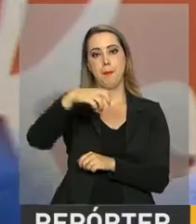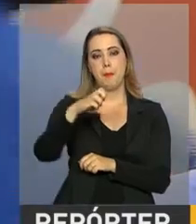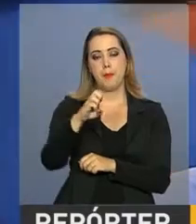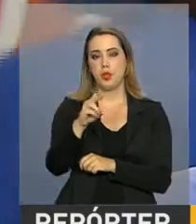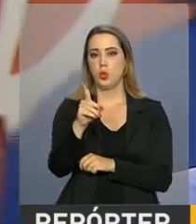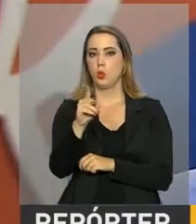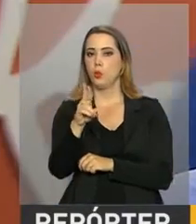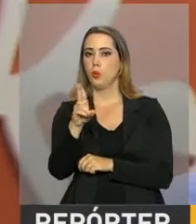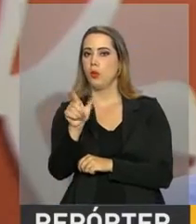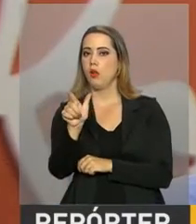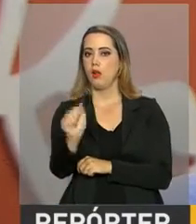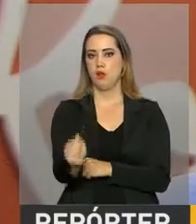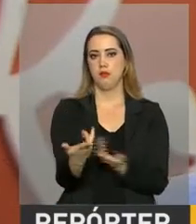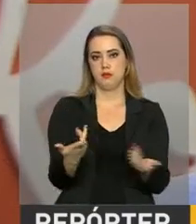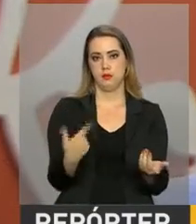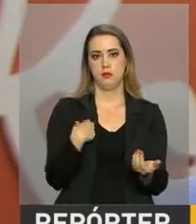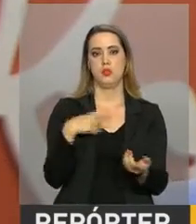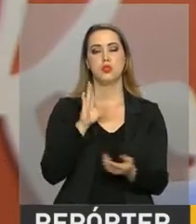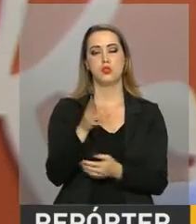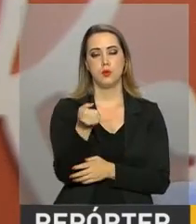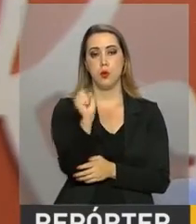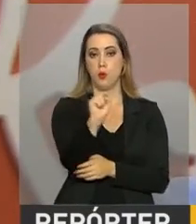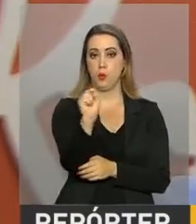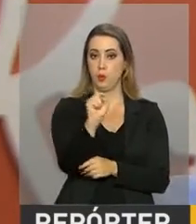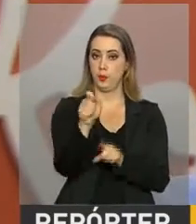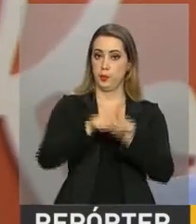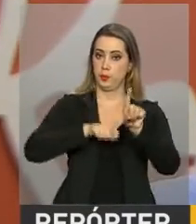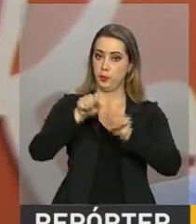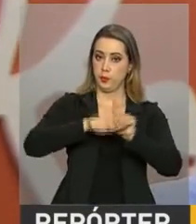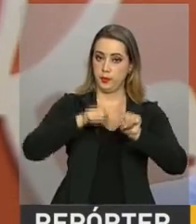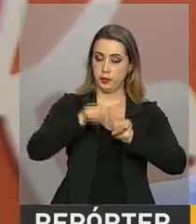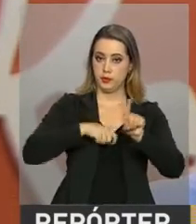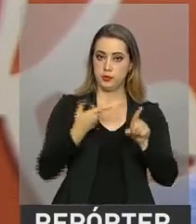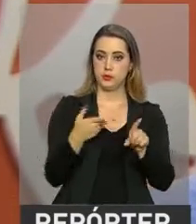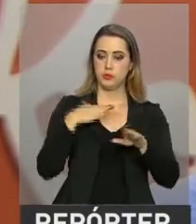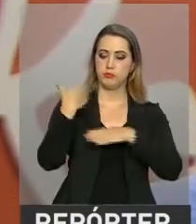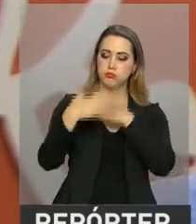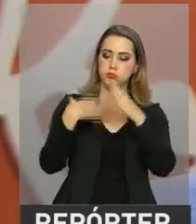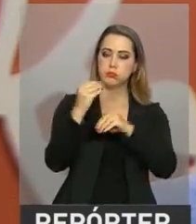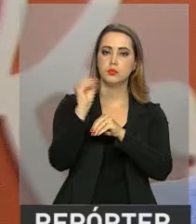já, assim, está quase no final, só que assim, ele tem indicação para transplante,